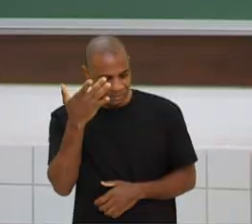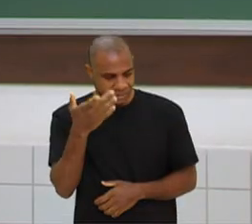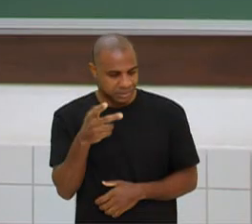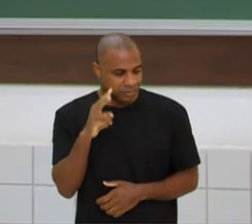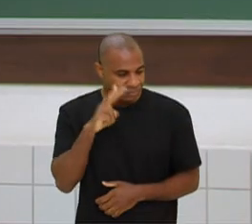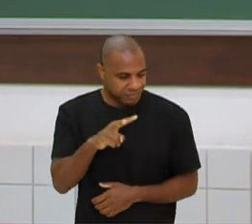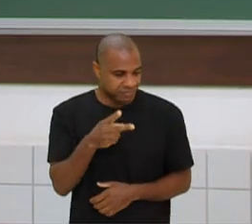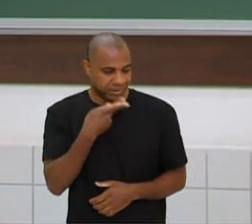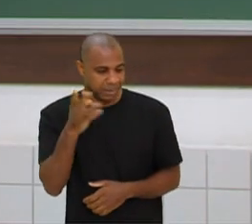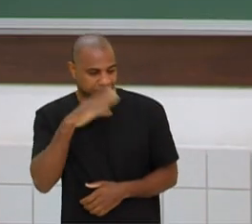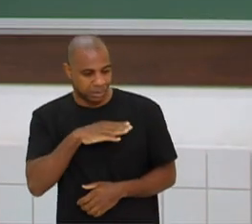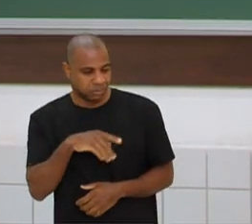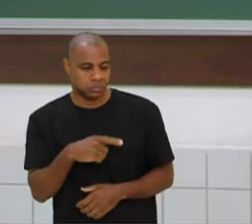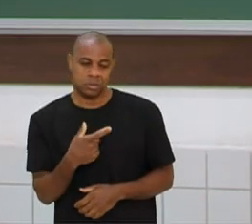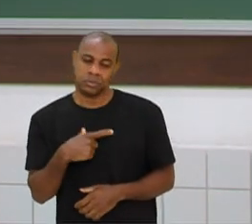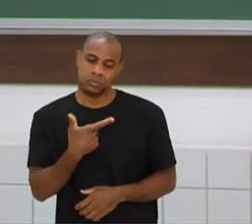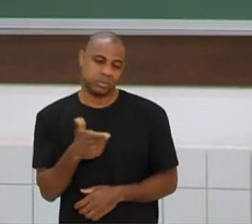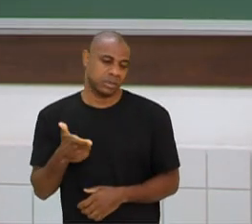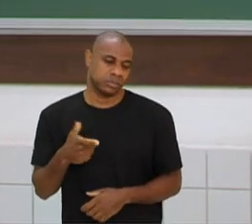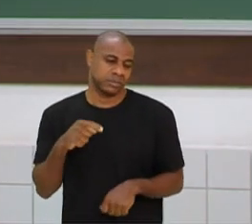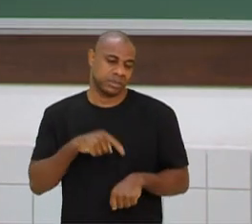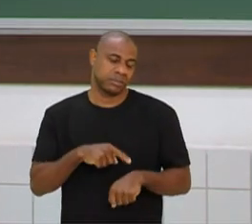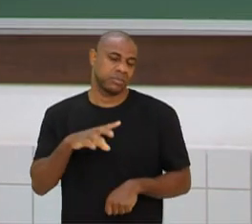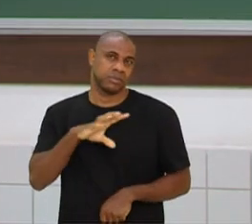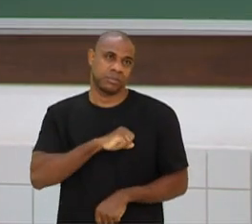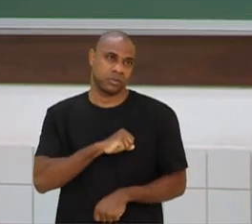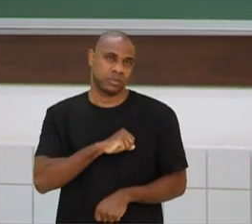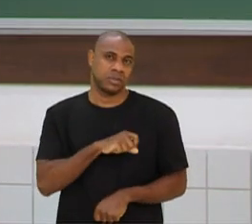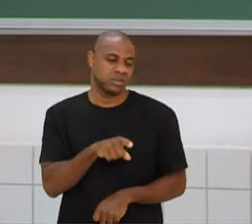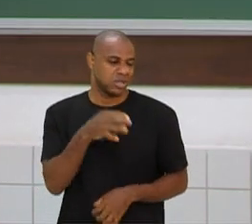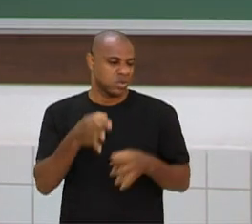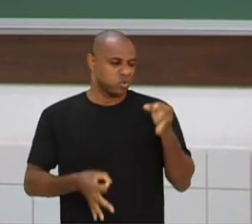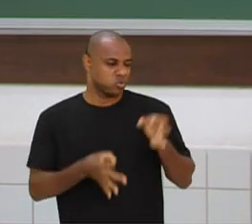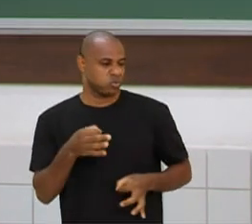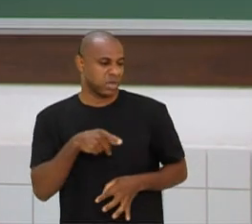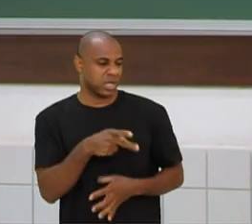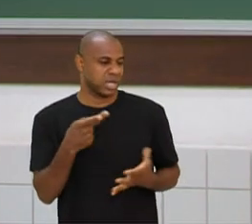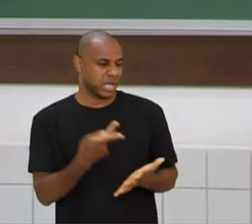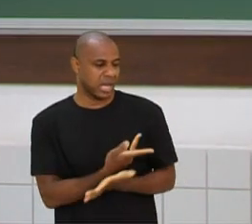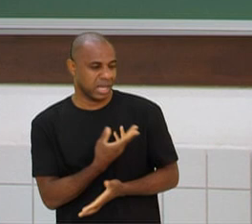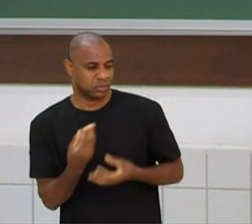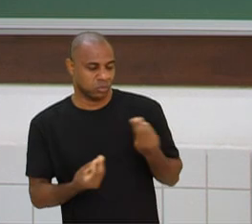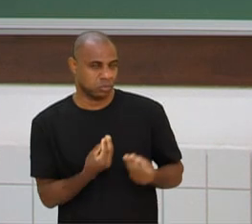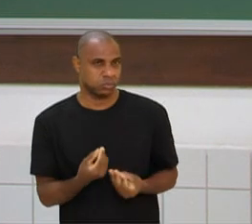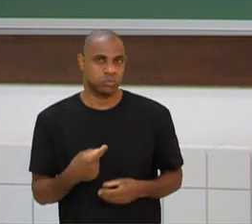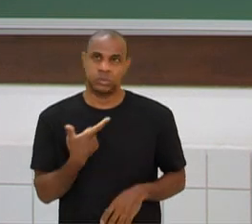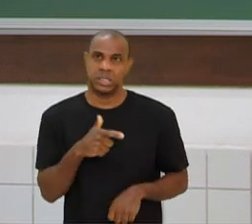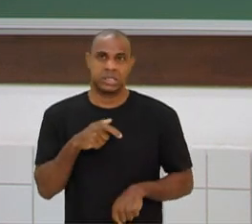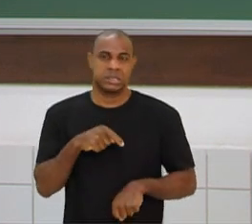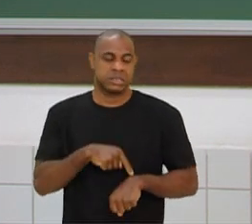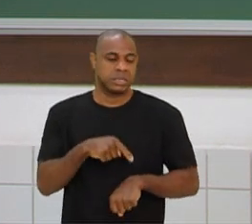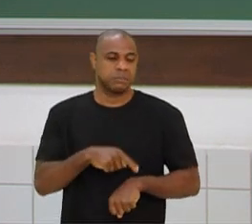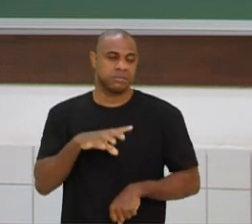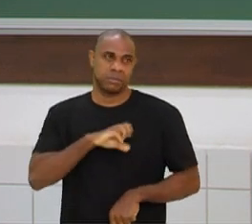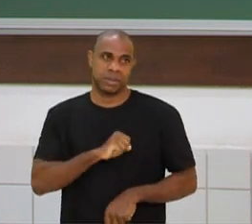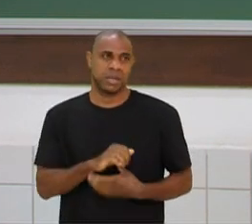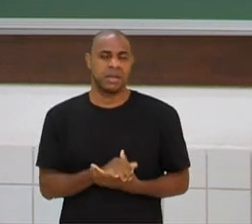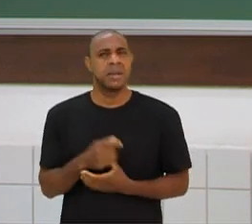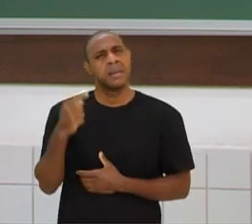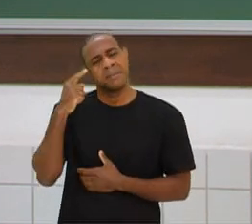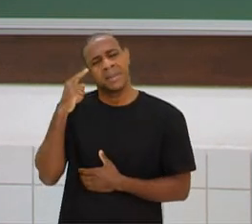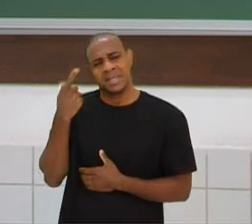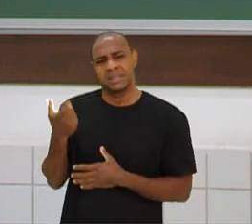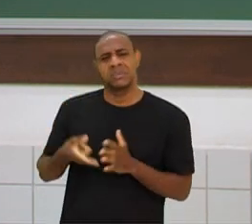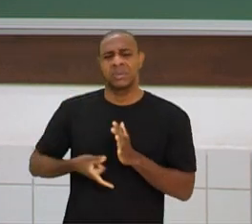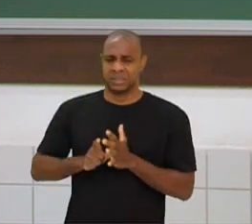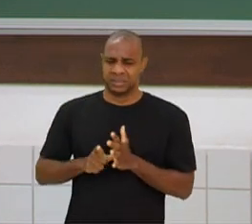amá-las. Então, quando eu digo de julgamento, pessoal, pensem a respeito de, com relação não só